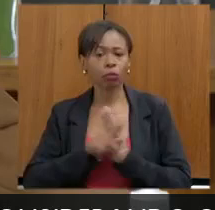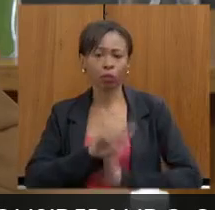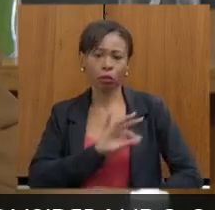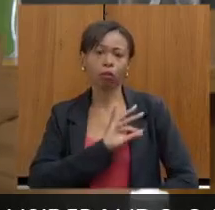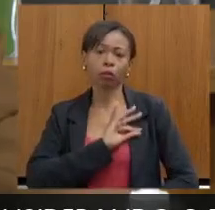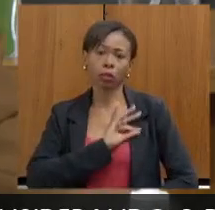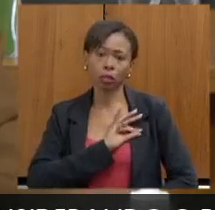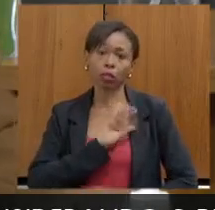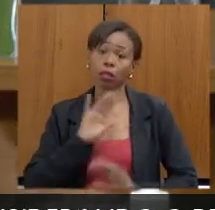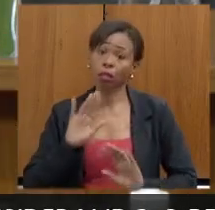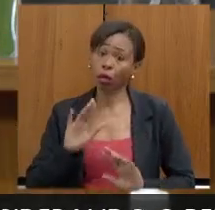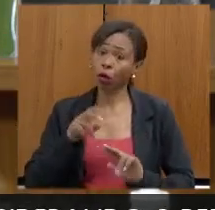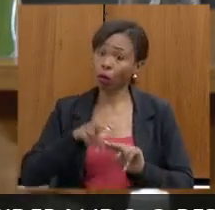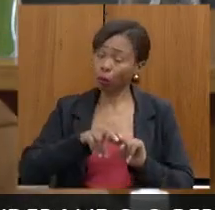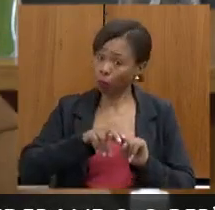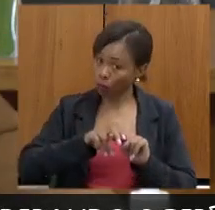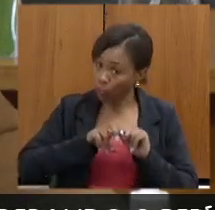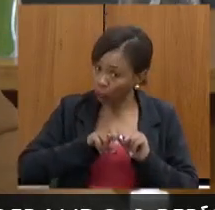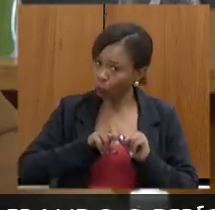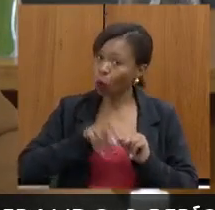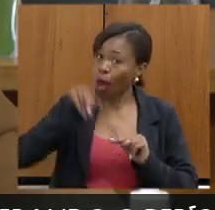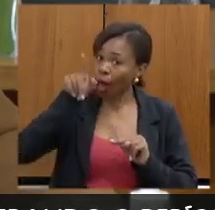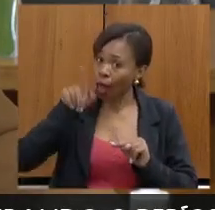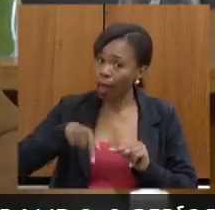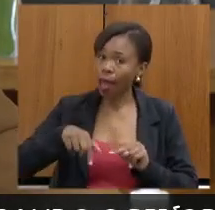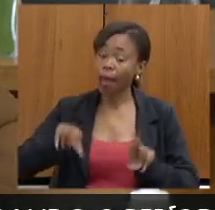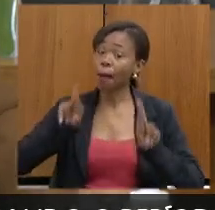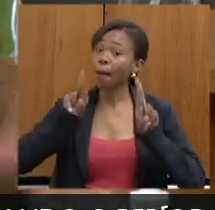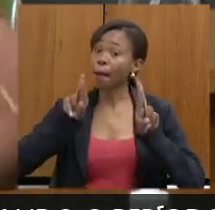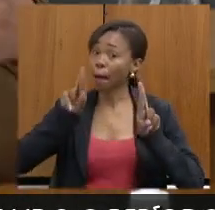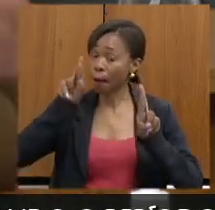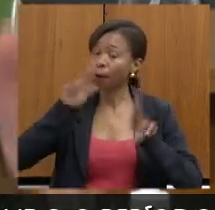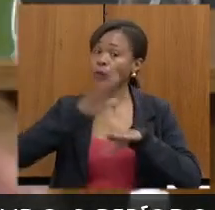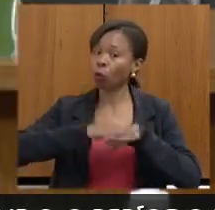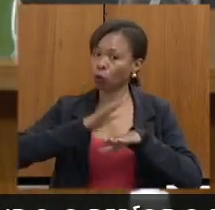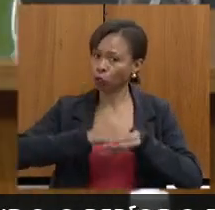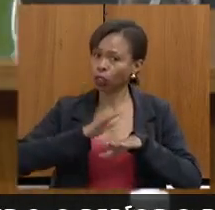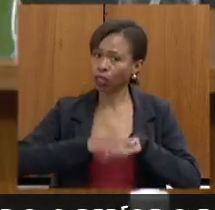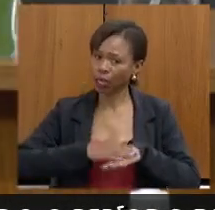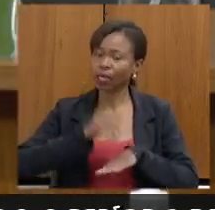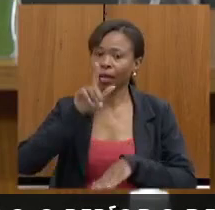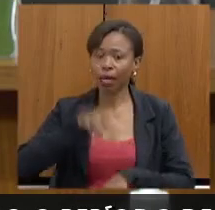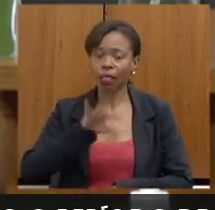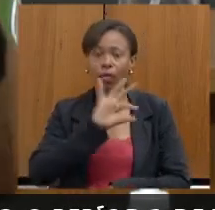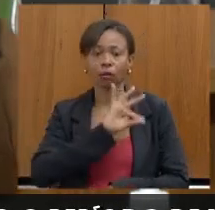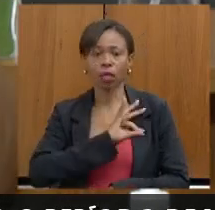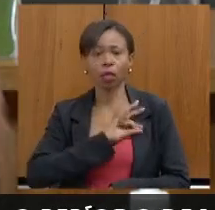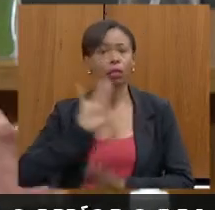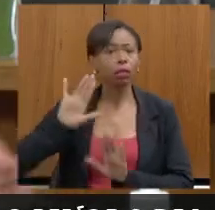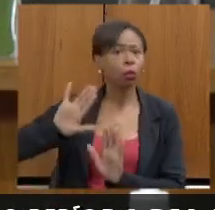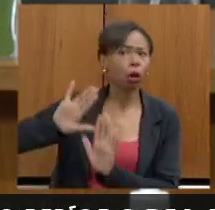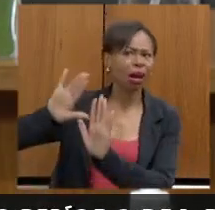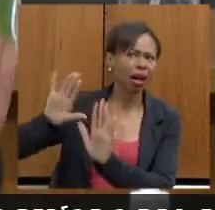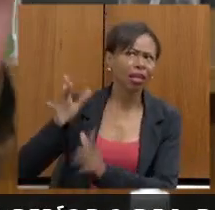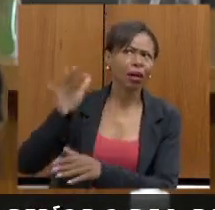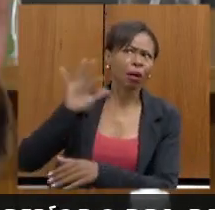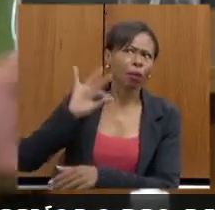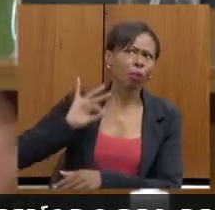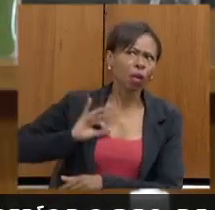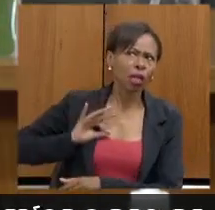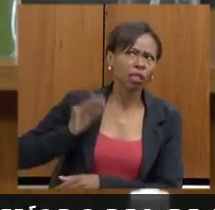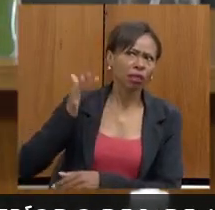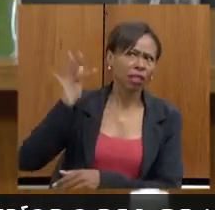em cima disso de competência então gente não é a atividade da polícia federal né ele segue lá